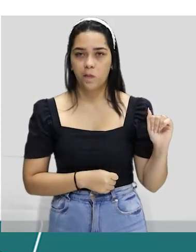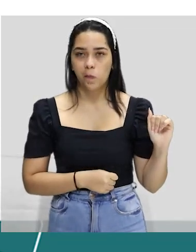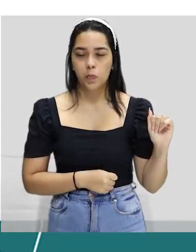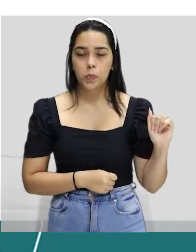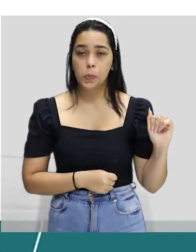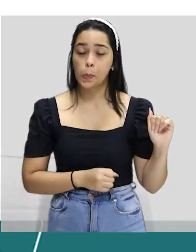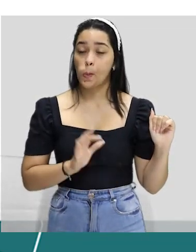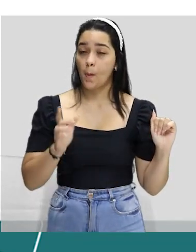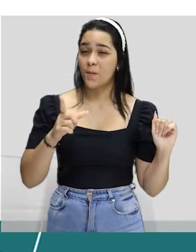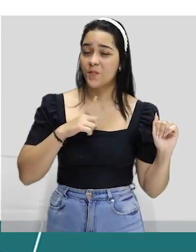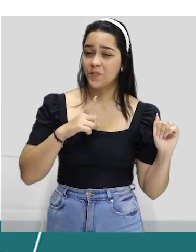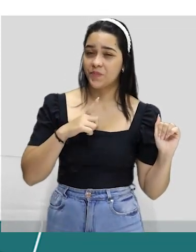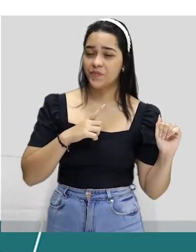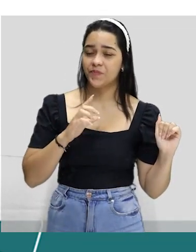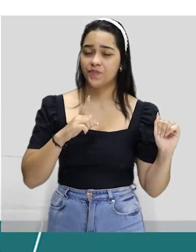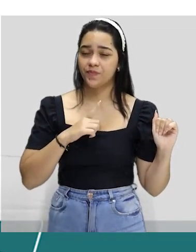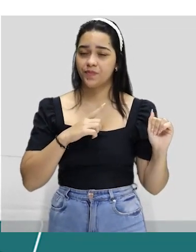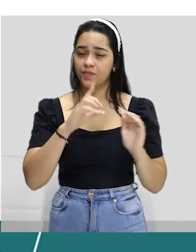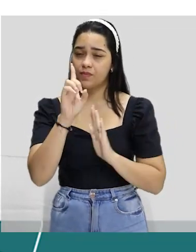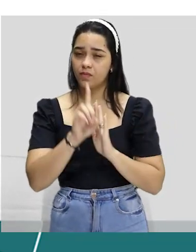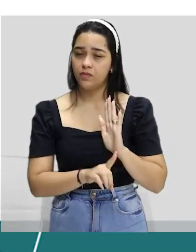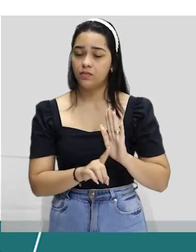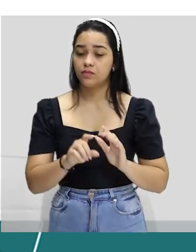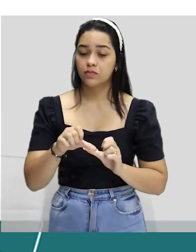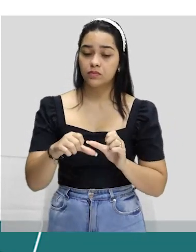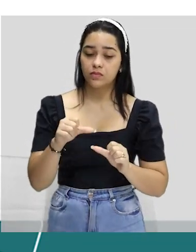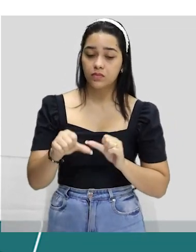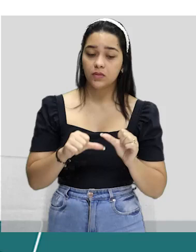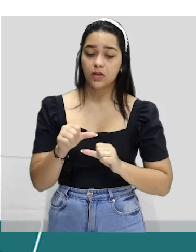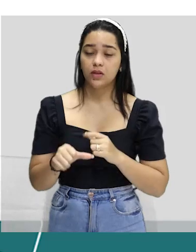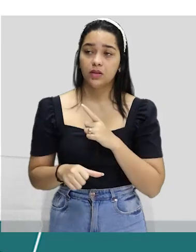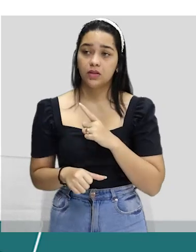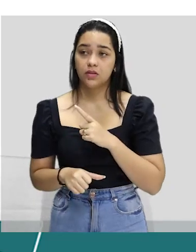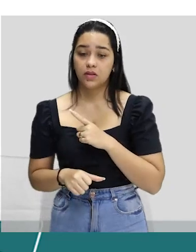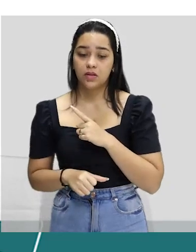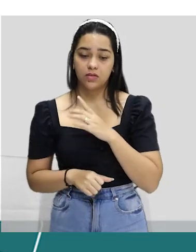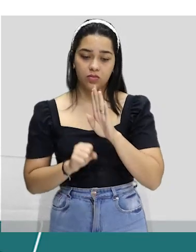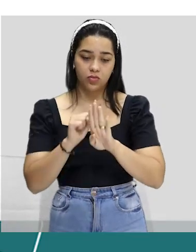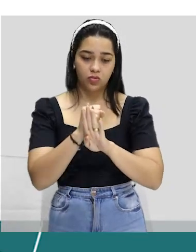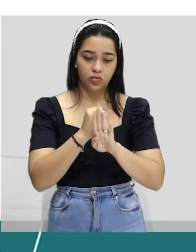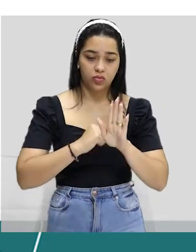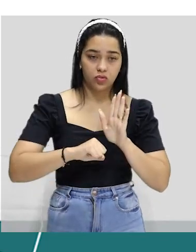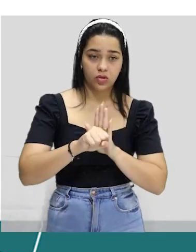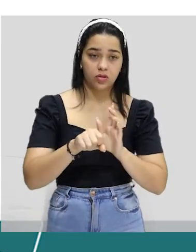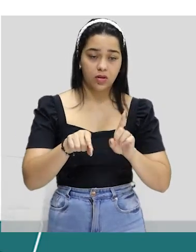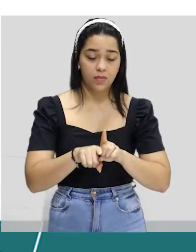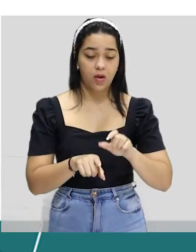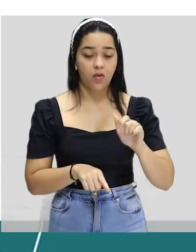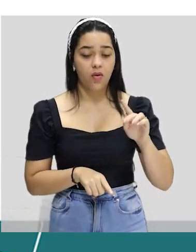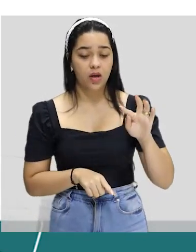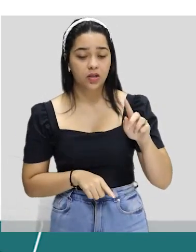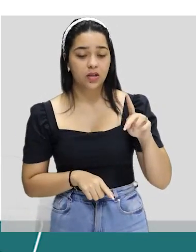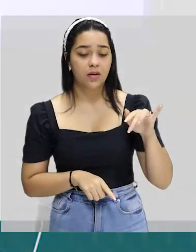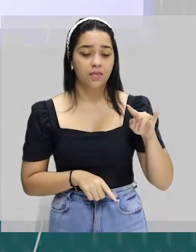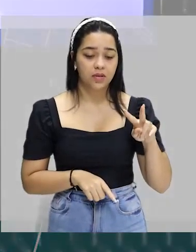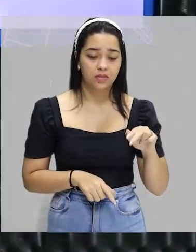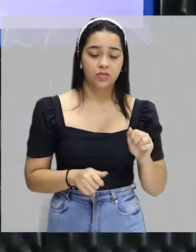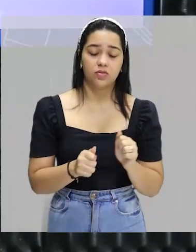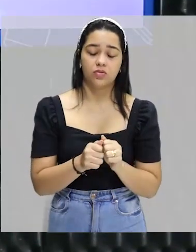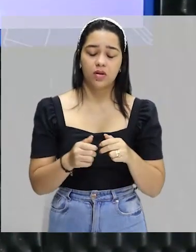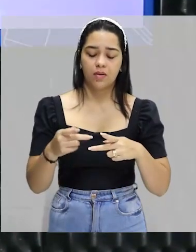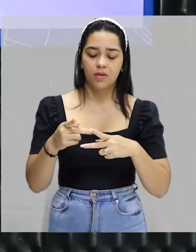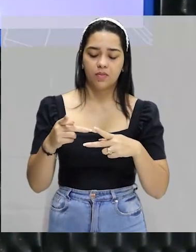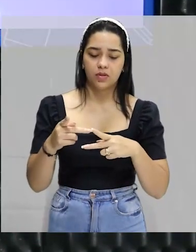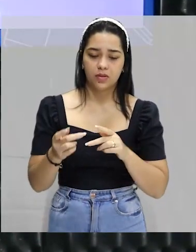trabalhadores. Os trabalhadores reivindicaram os direitos. Então, trocando, né? Então, eu tenho sujeito e agente da passiva, sempre acompanhado da